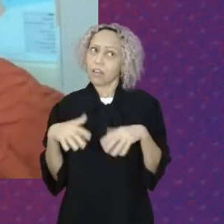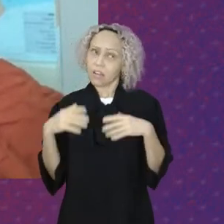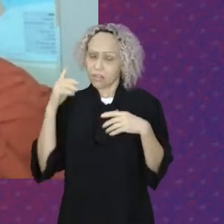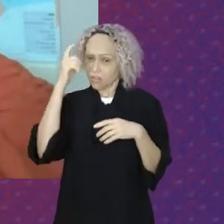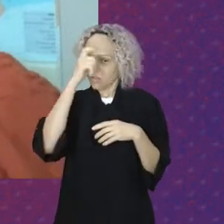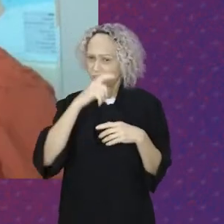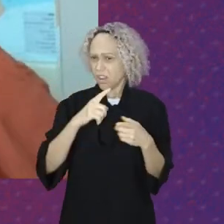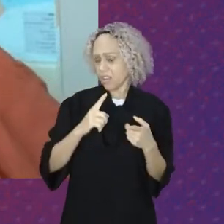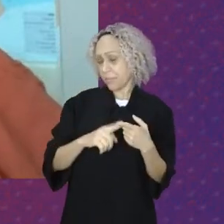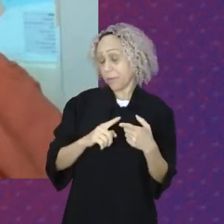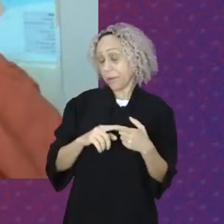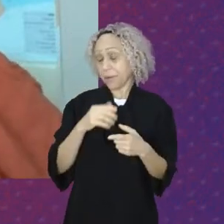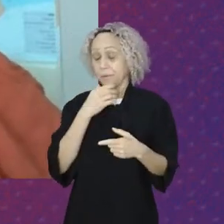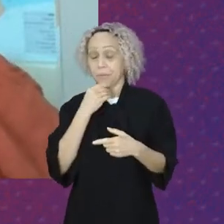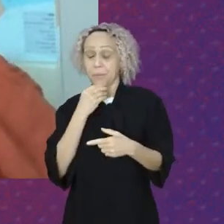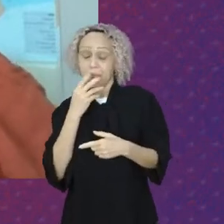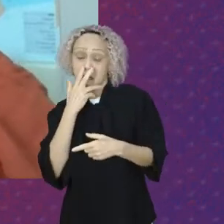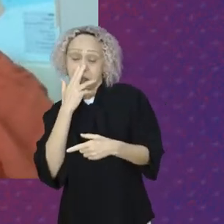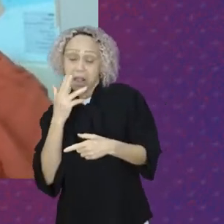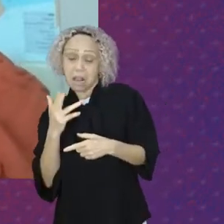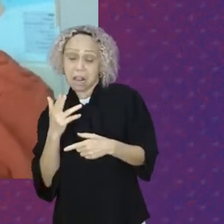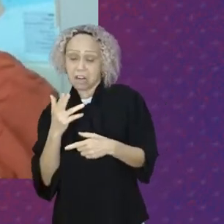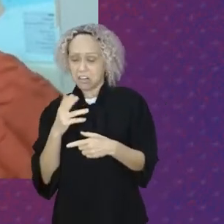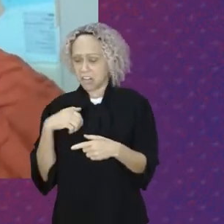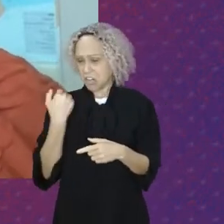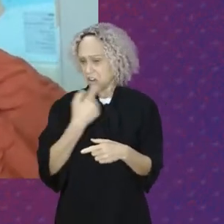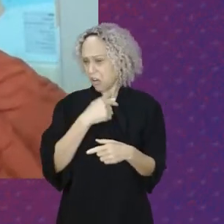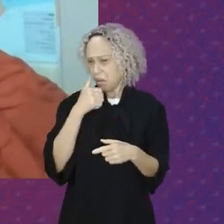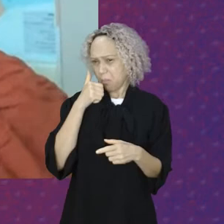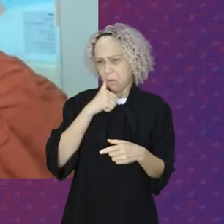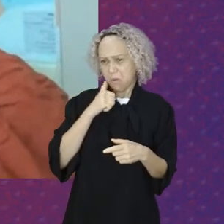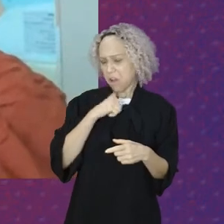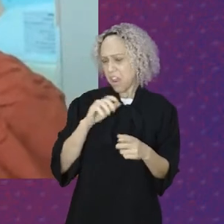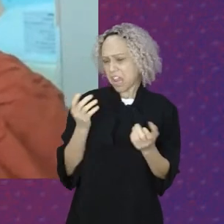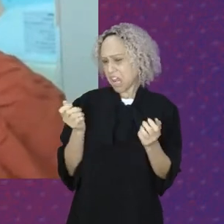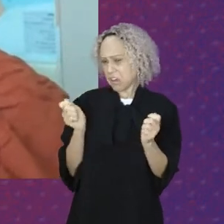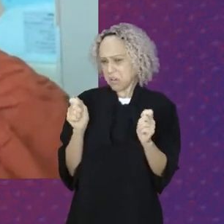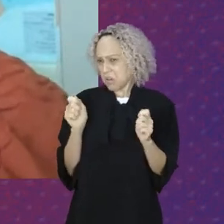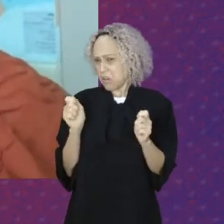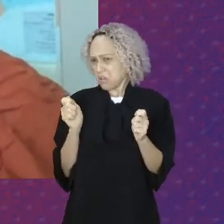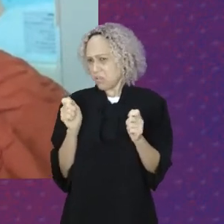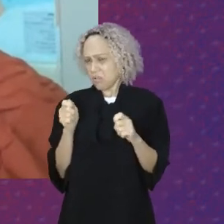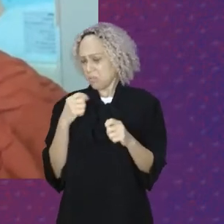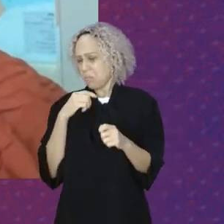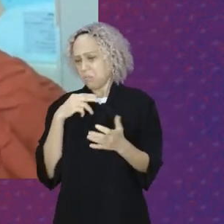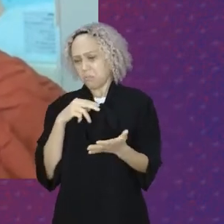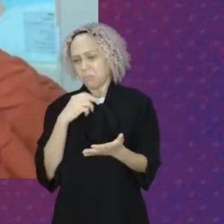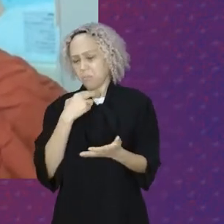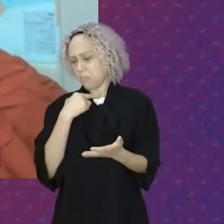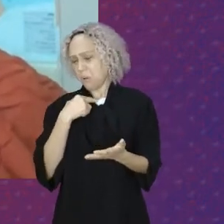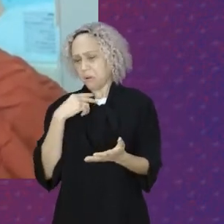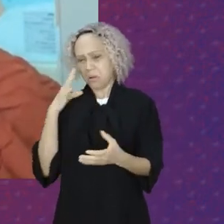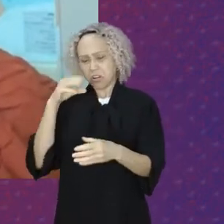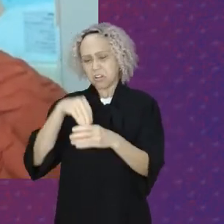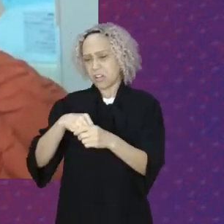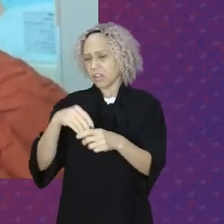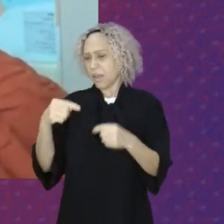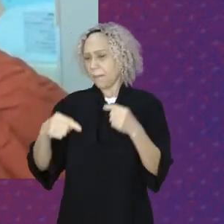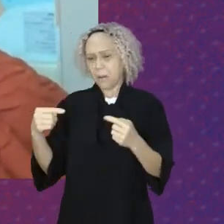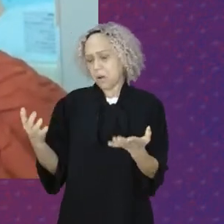gente está arriscando, que não deveria estar ali. E eu encontrei muita solidariedade das mulheres,